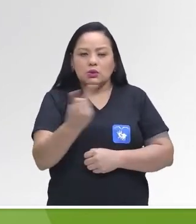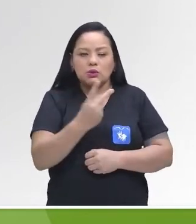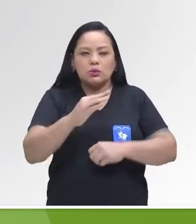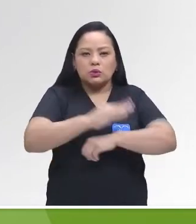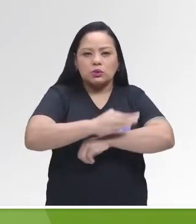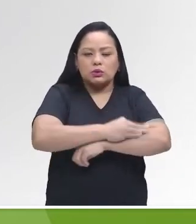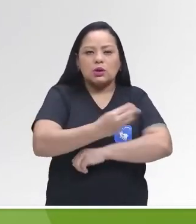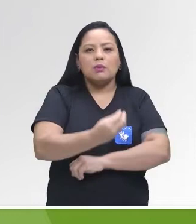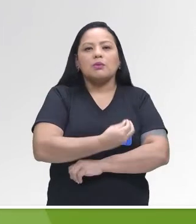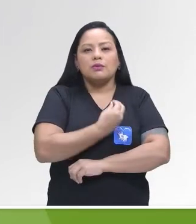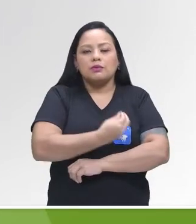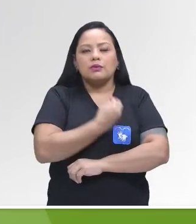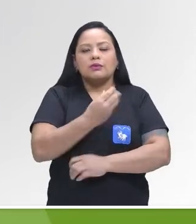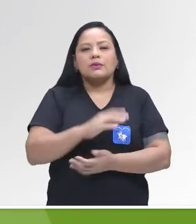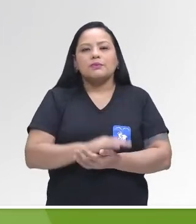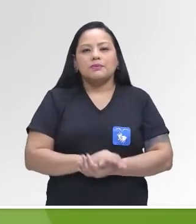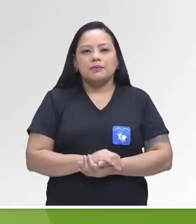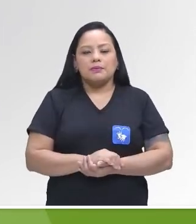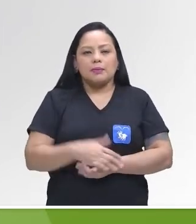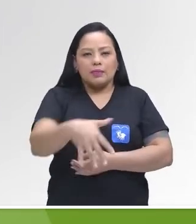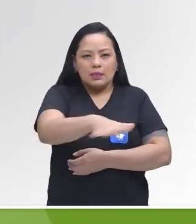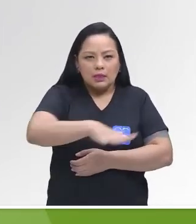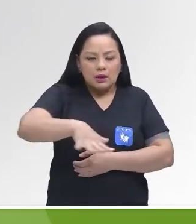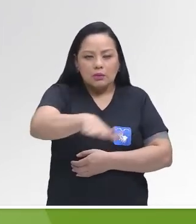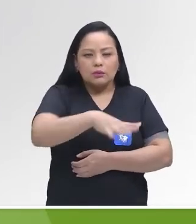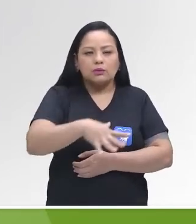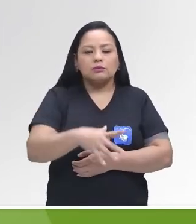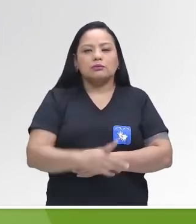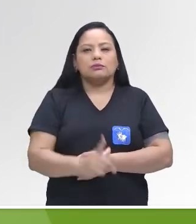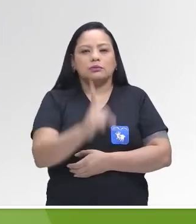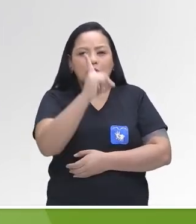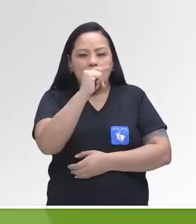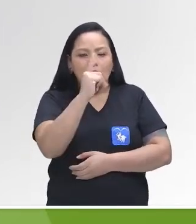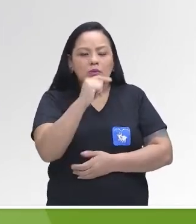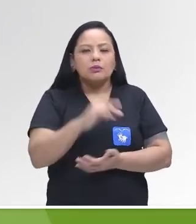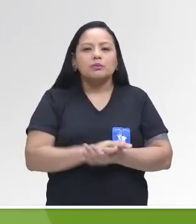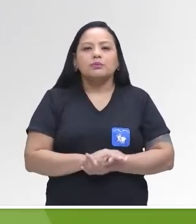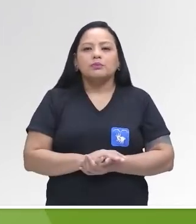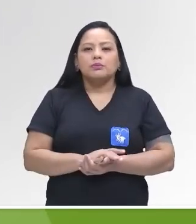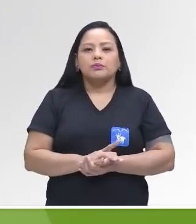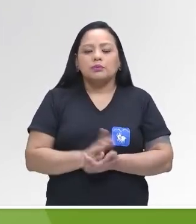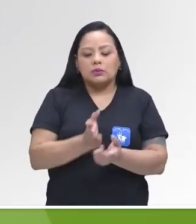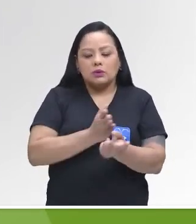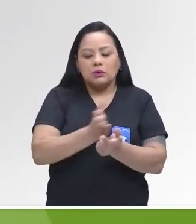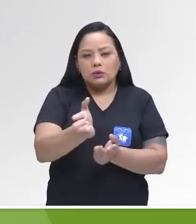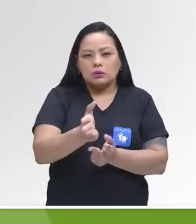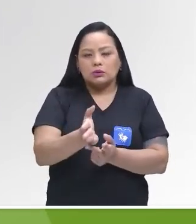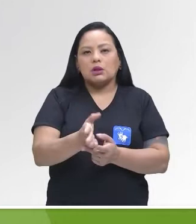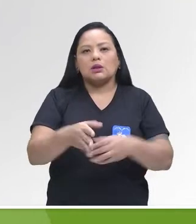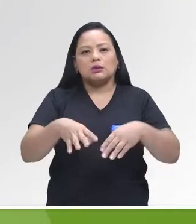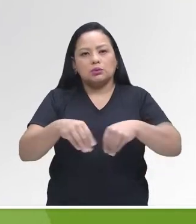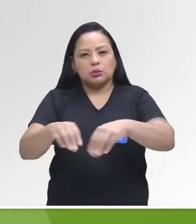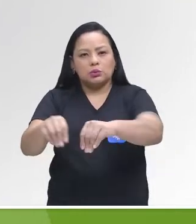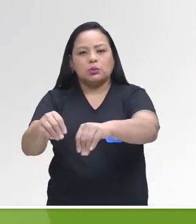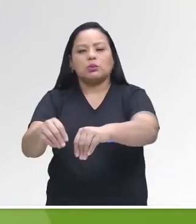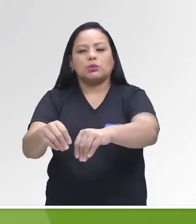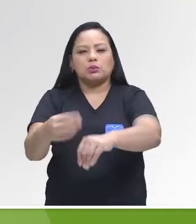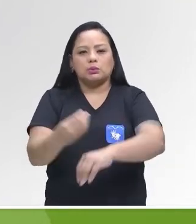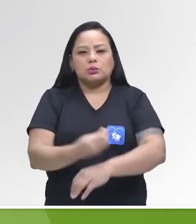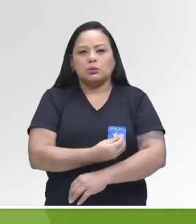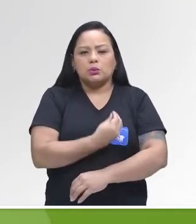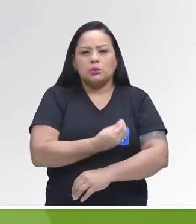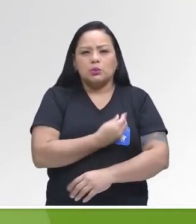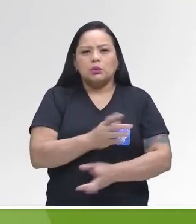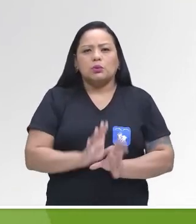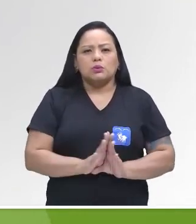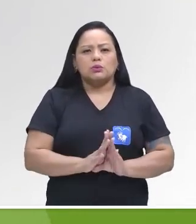vai viver ali em ambiente marinho, tá? E outra que vai viver no ambiente de deserto, lá na Austrália.